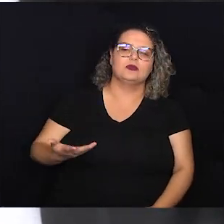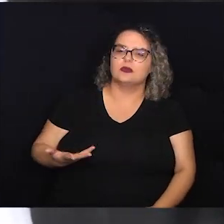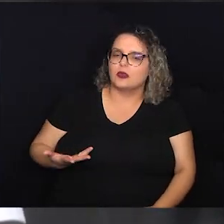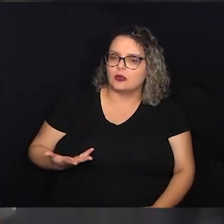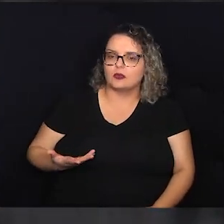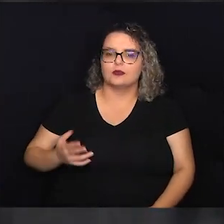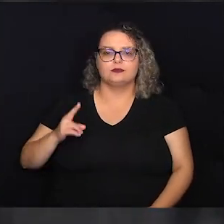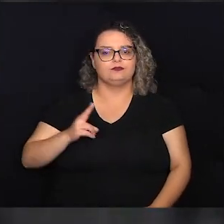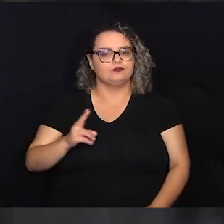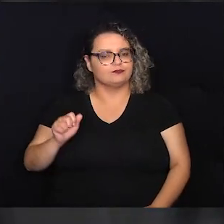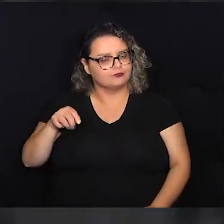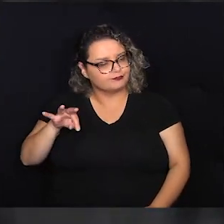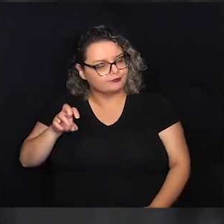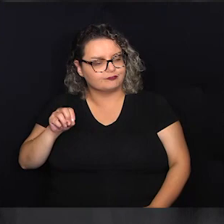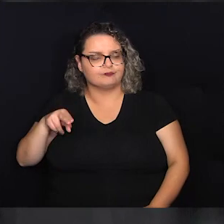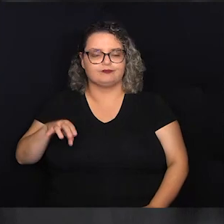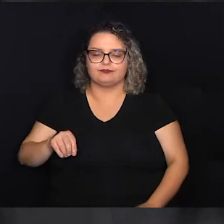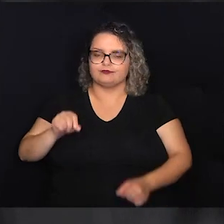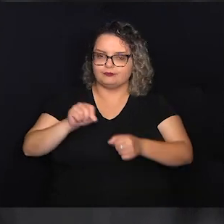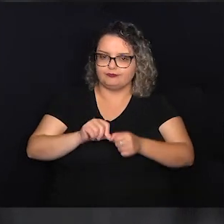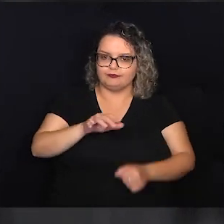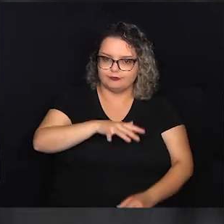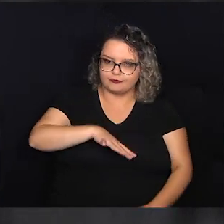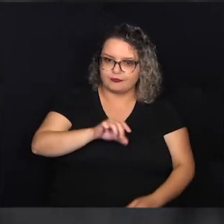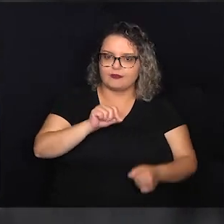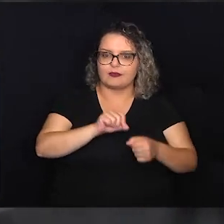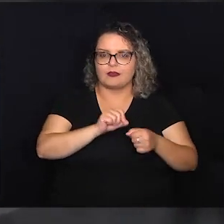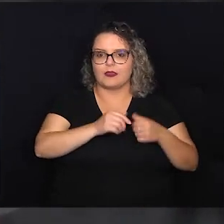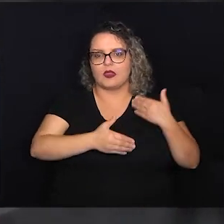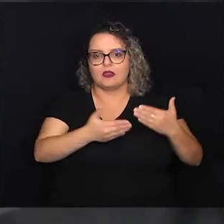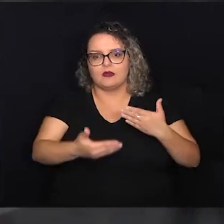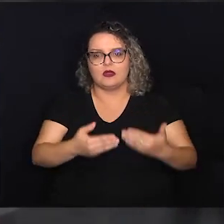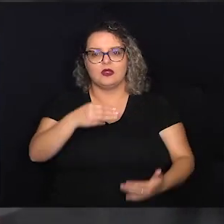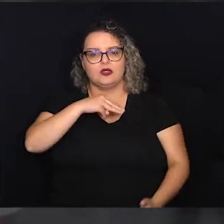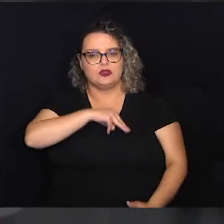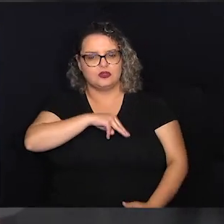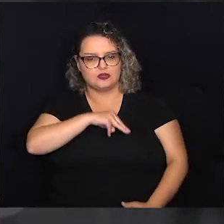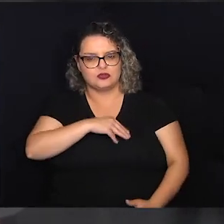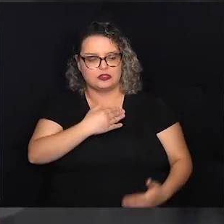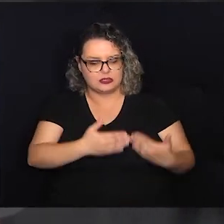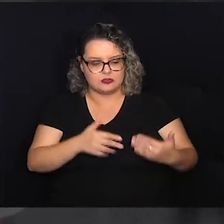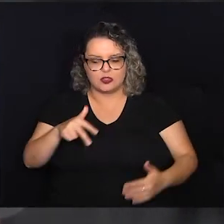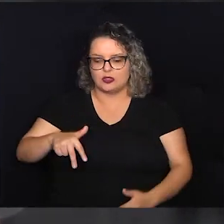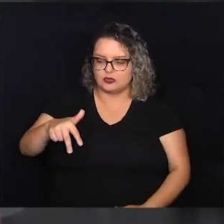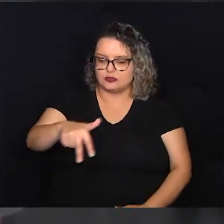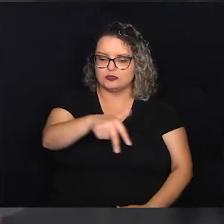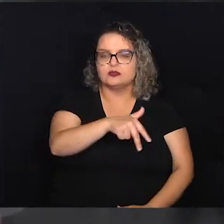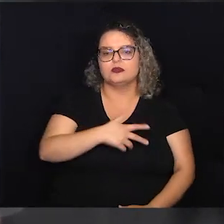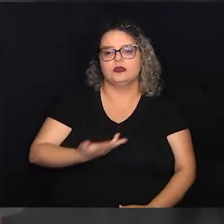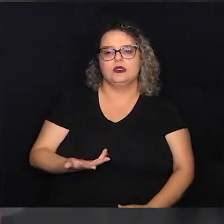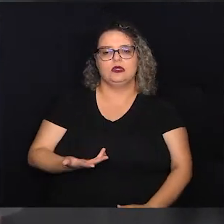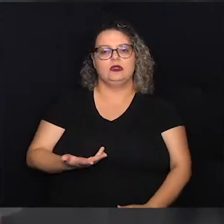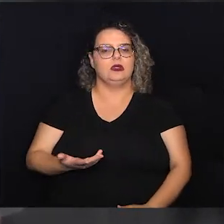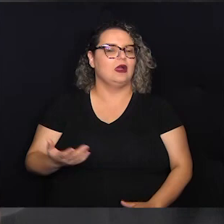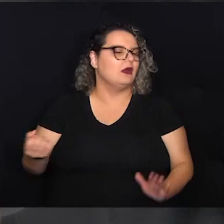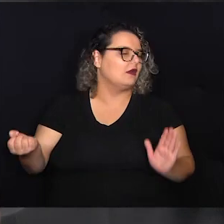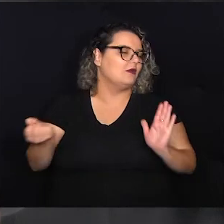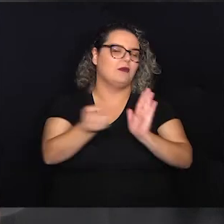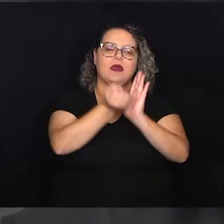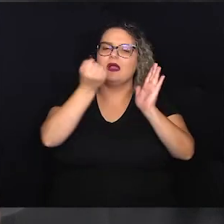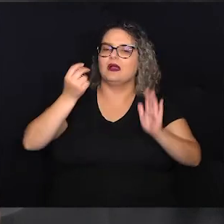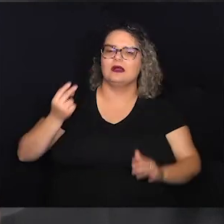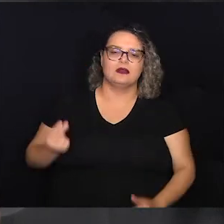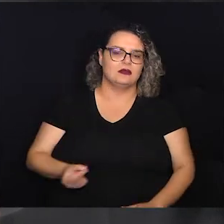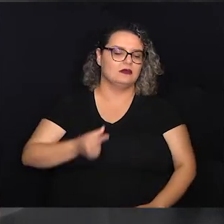Padre Antônio tem feito na região, e fará durante todo o seu ministério, por onde ele passar, o rastro dele